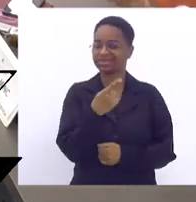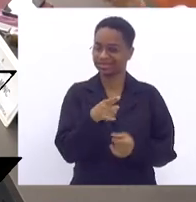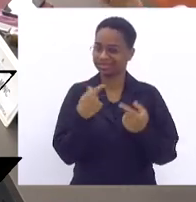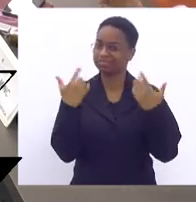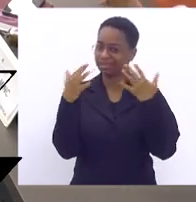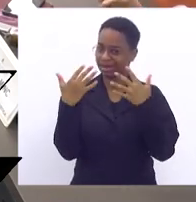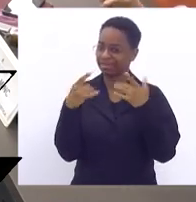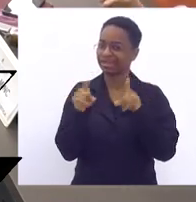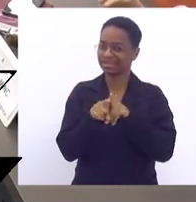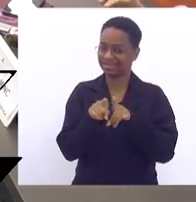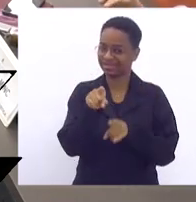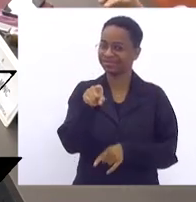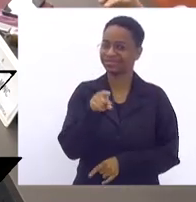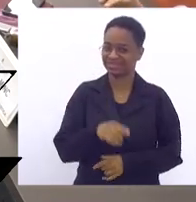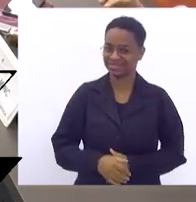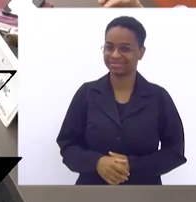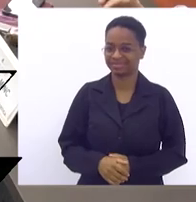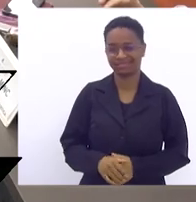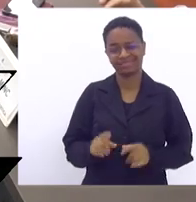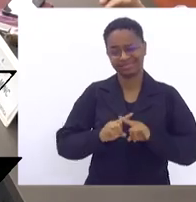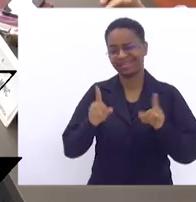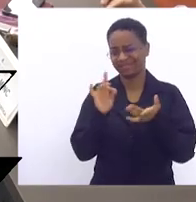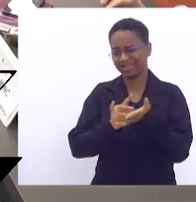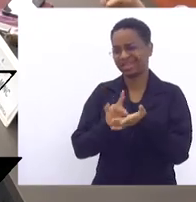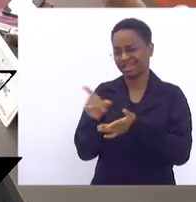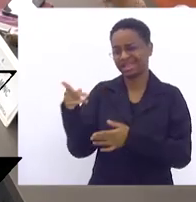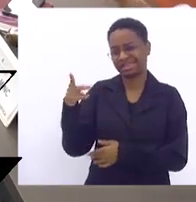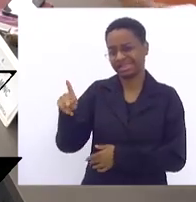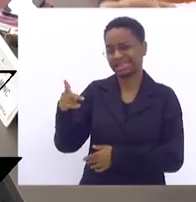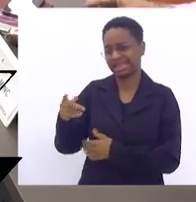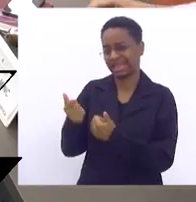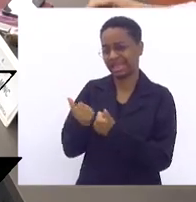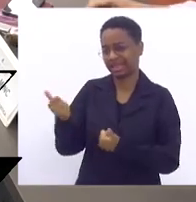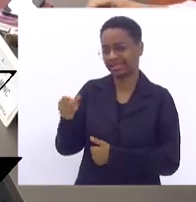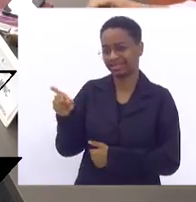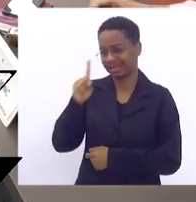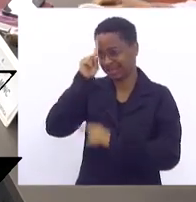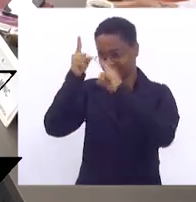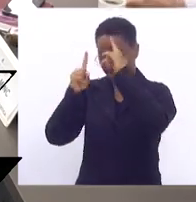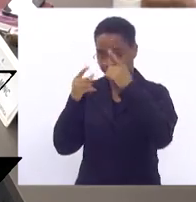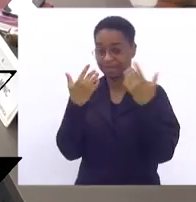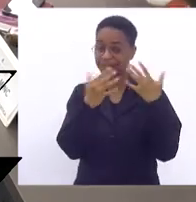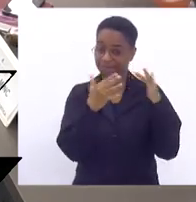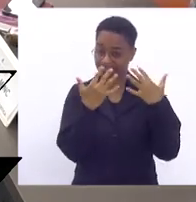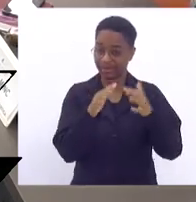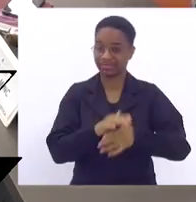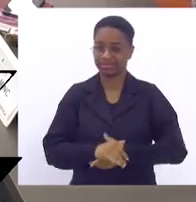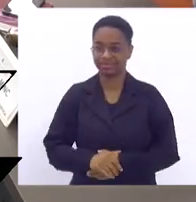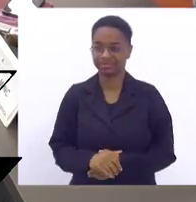também. Iniciativa da Dan ali, ó, assessora da CCJ. Parabéns.